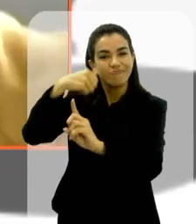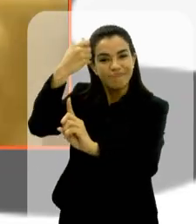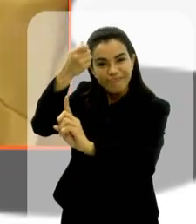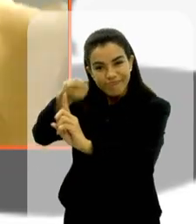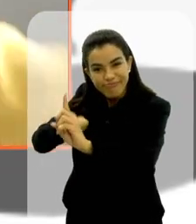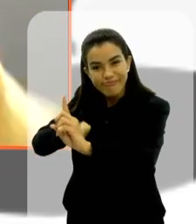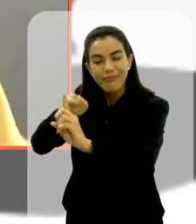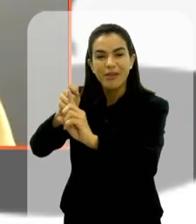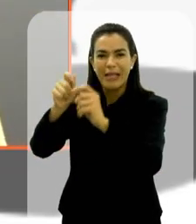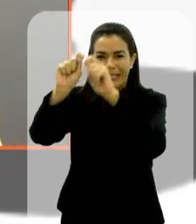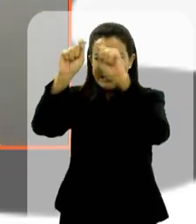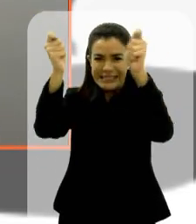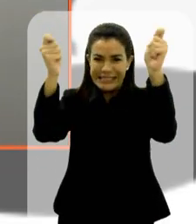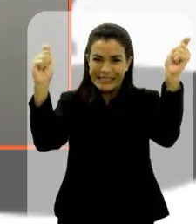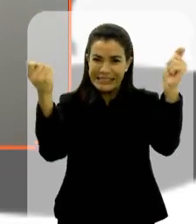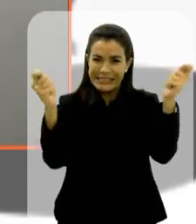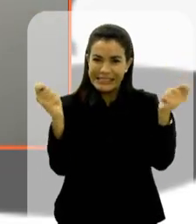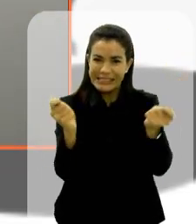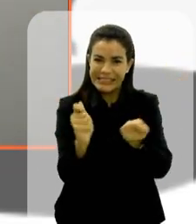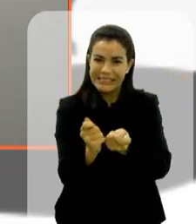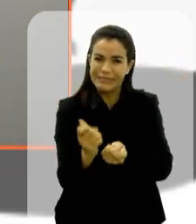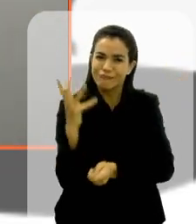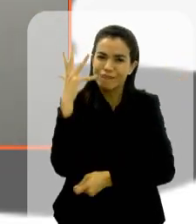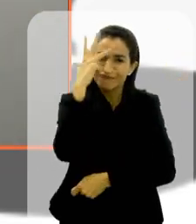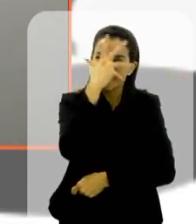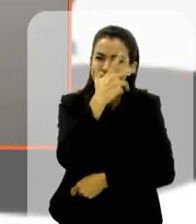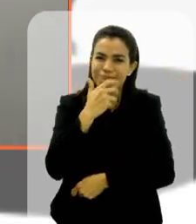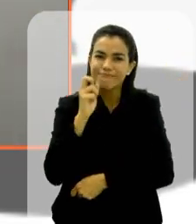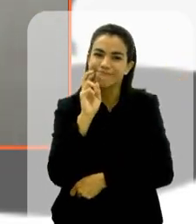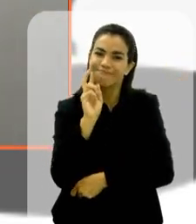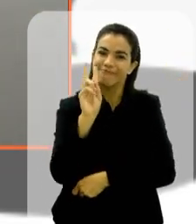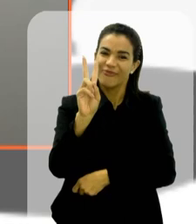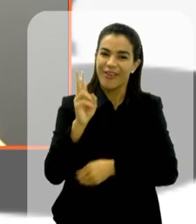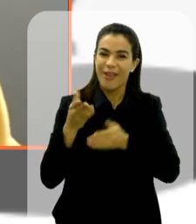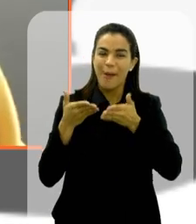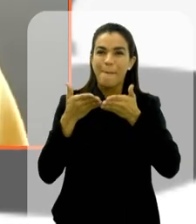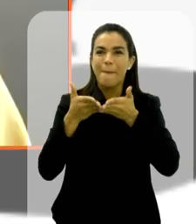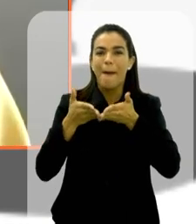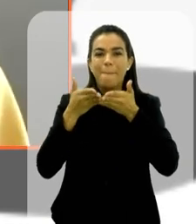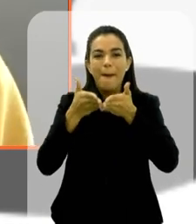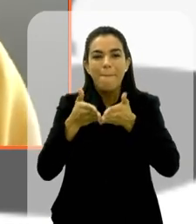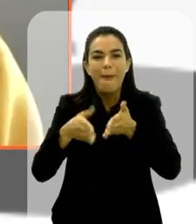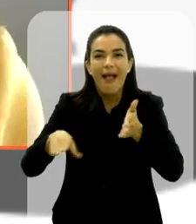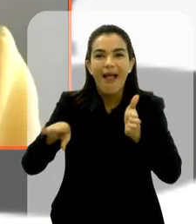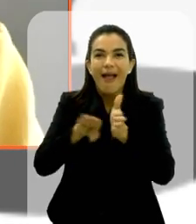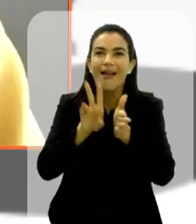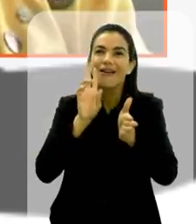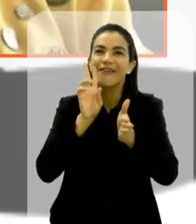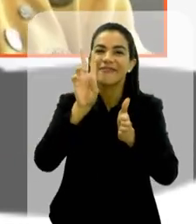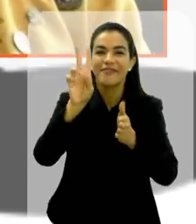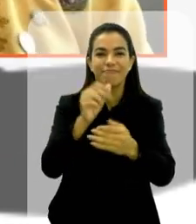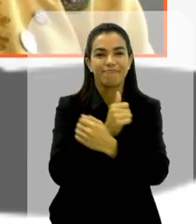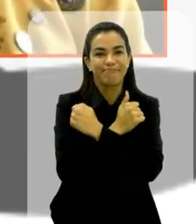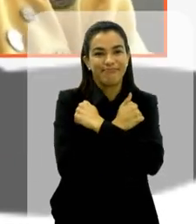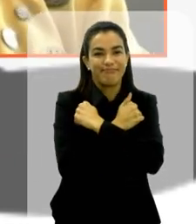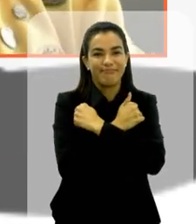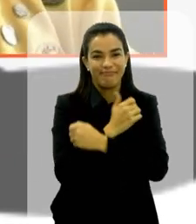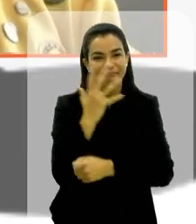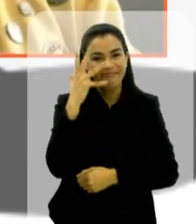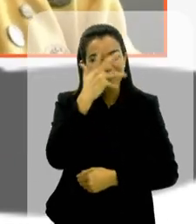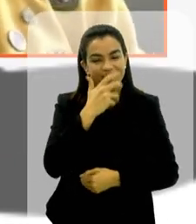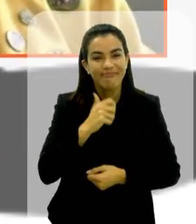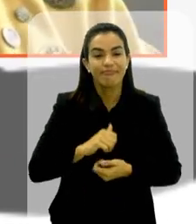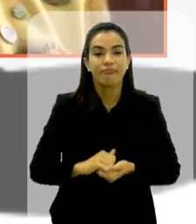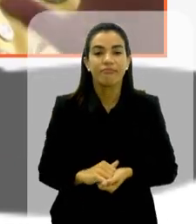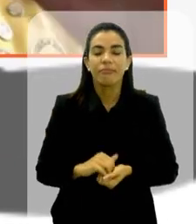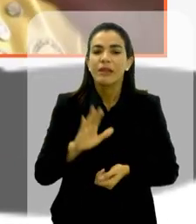àquela estátua bonita que a gente tem a oportunidade de ver lá quando chega lá de barca em Niterói. É isso aí, Cláudio.